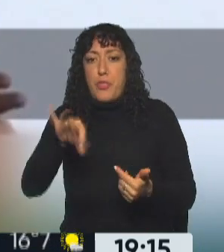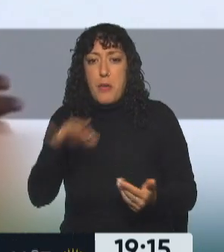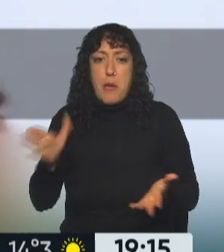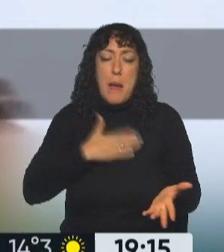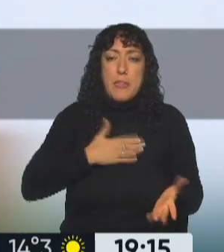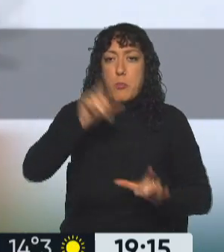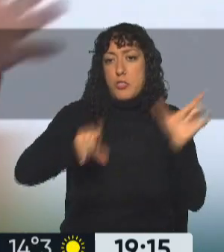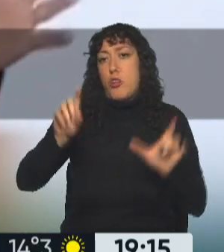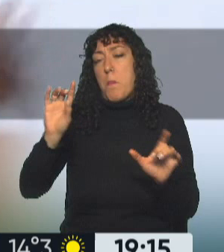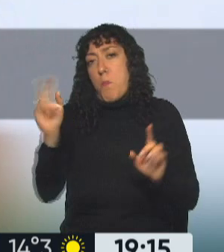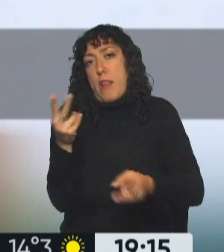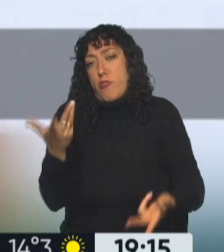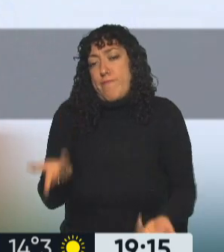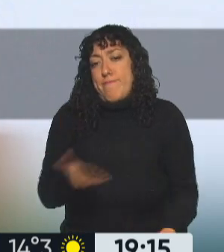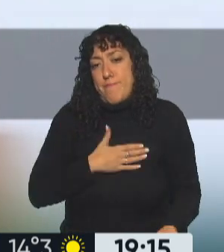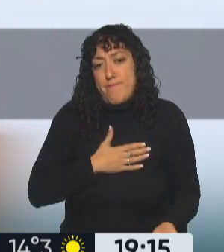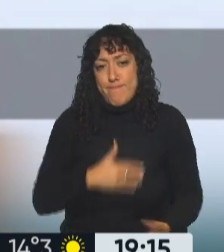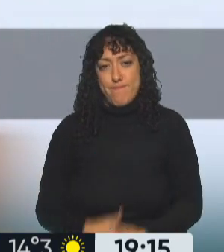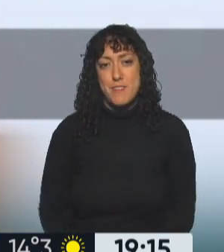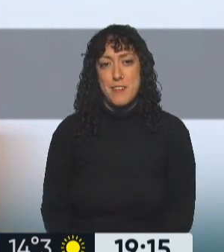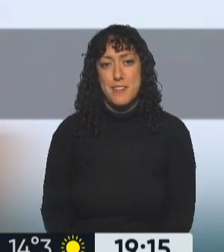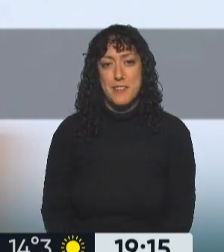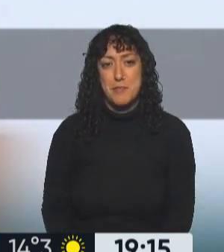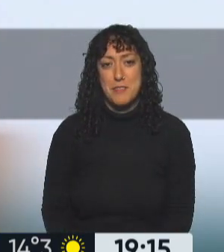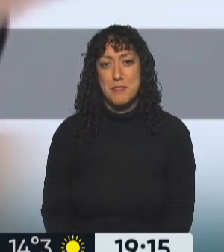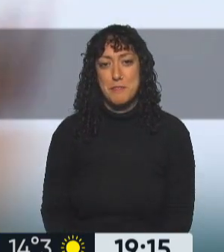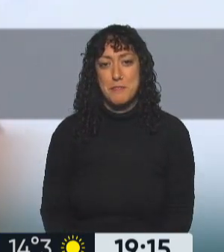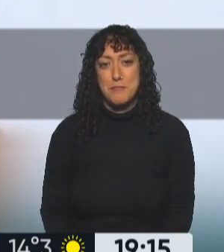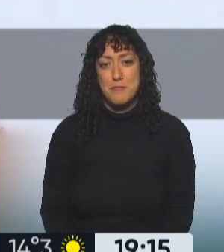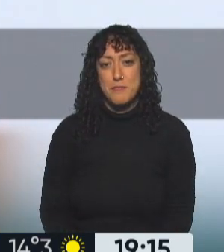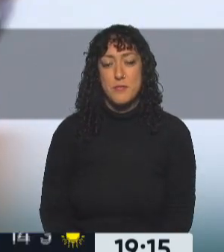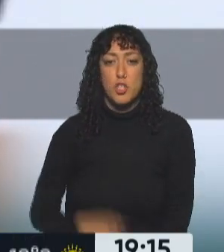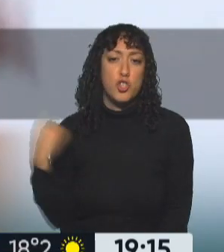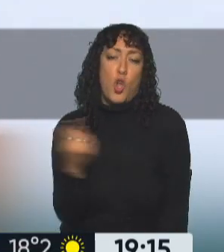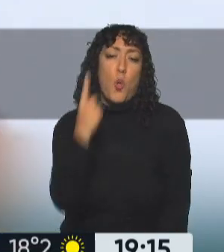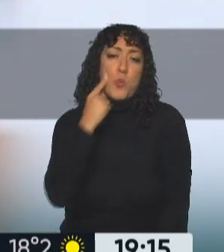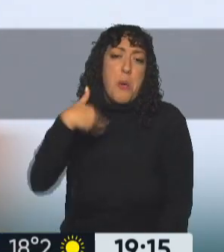pô. Lamento os mortos, lamento. Todos nós vamos morrer um dia.